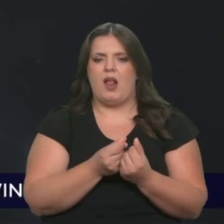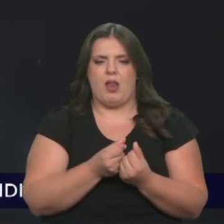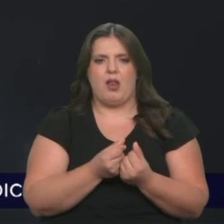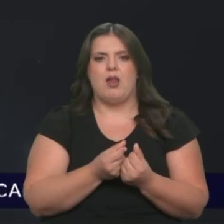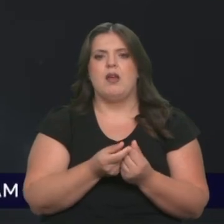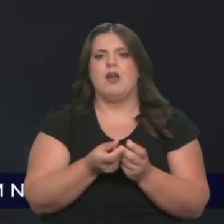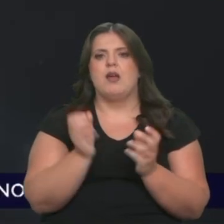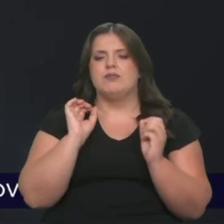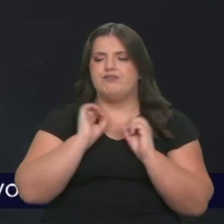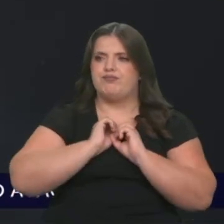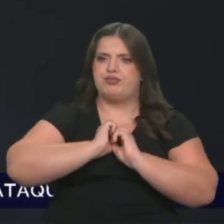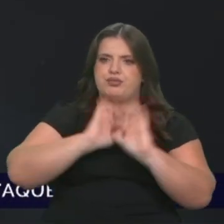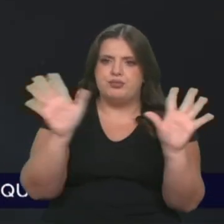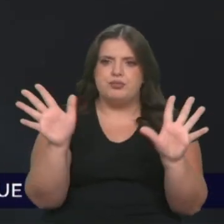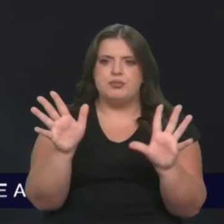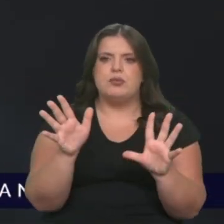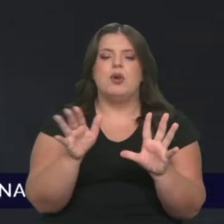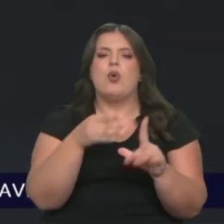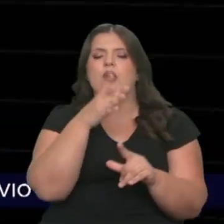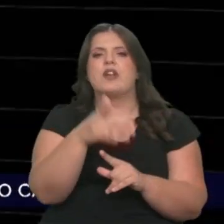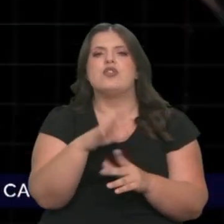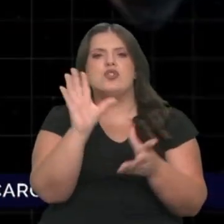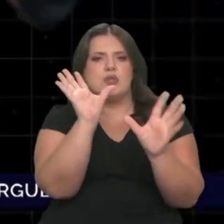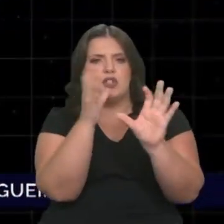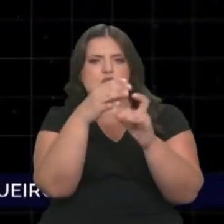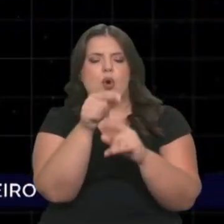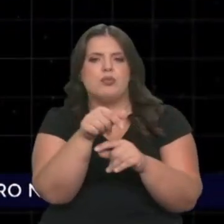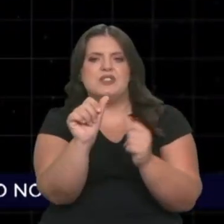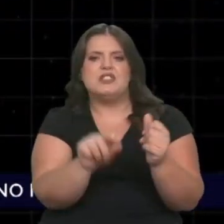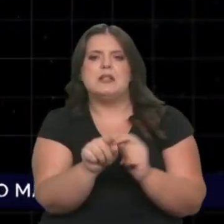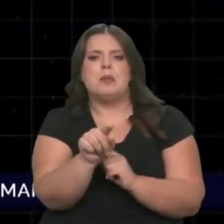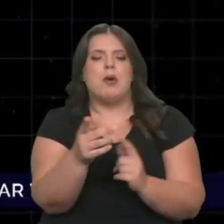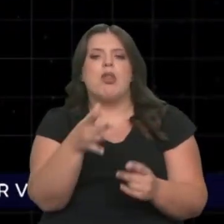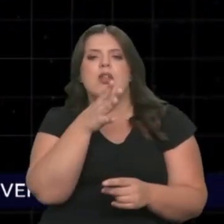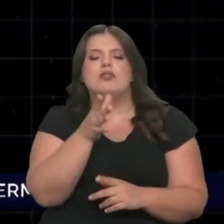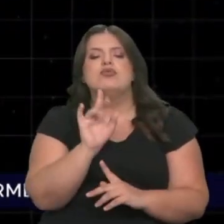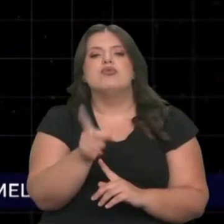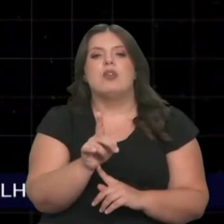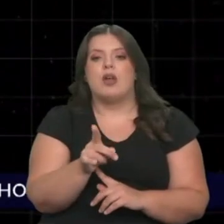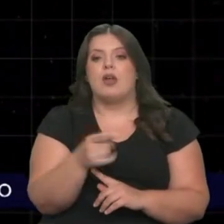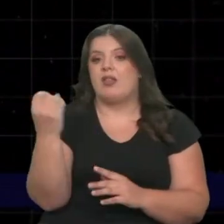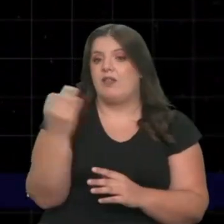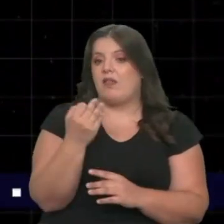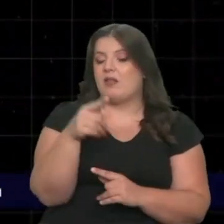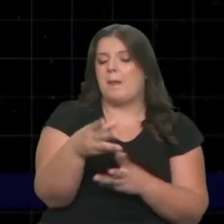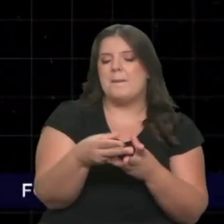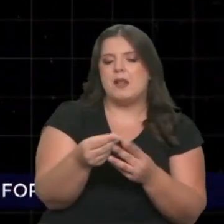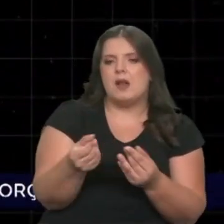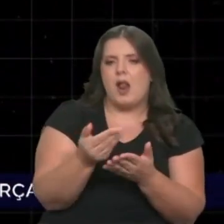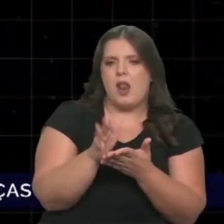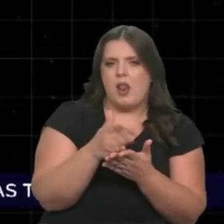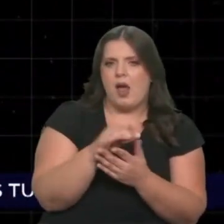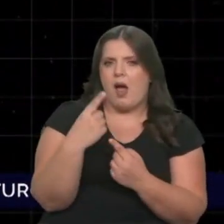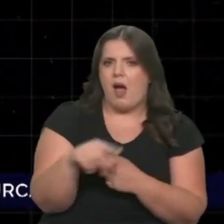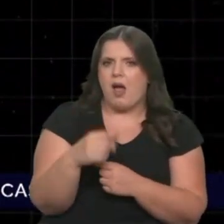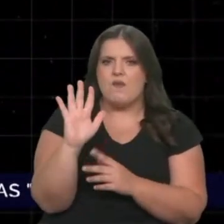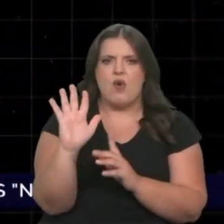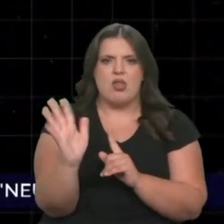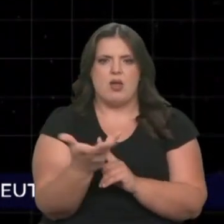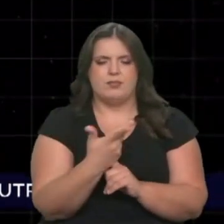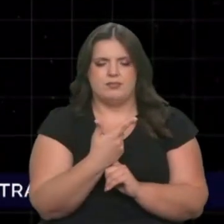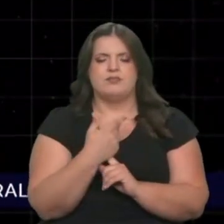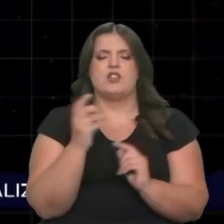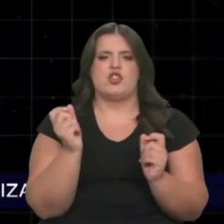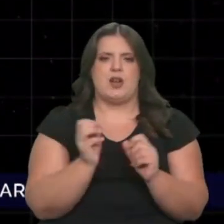para as redondezas. O que é que nos dizem os telescópios daquele sistema? Que, de facto, há ali material residual ali à volta daquela